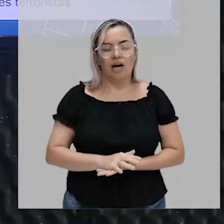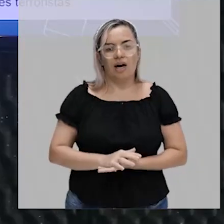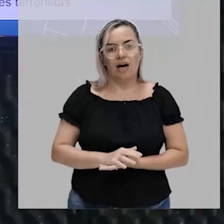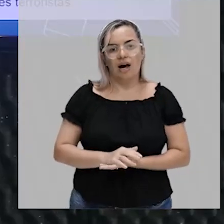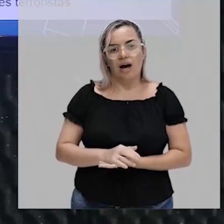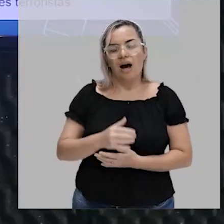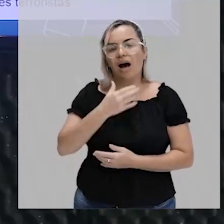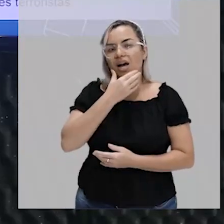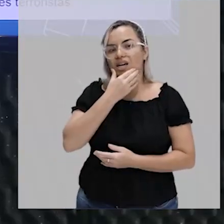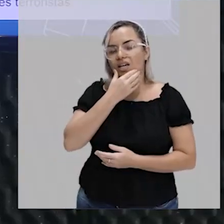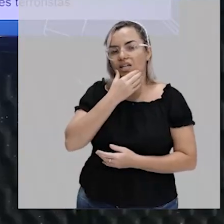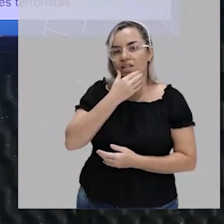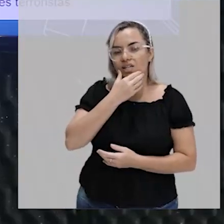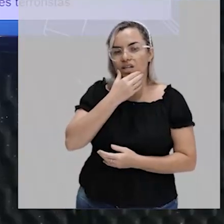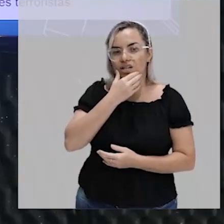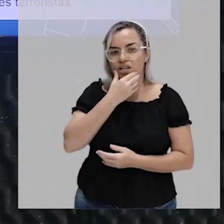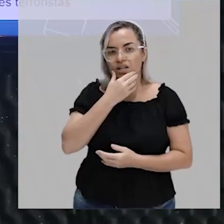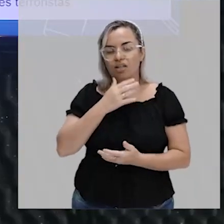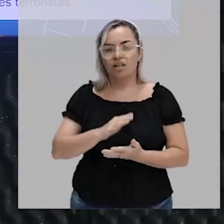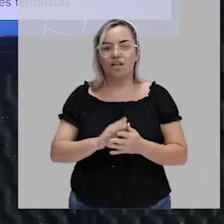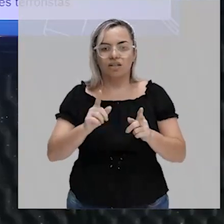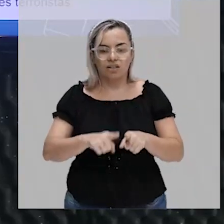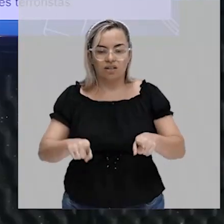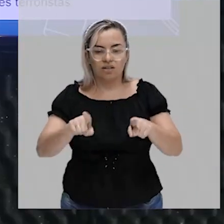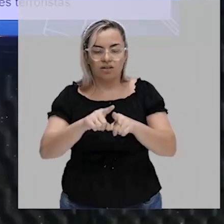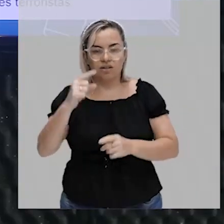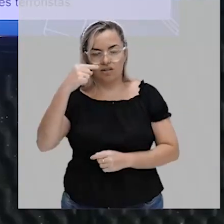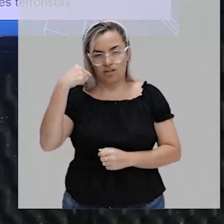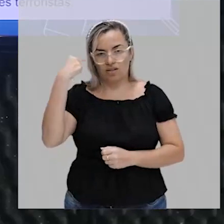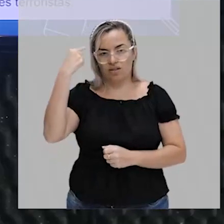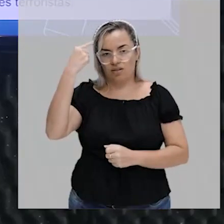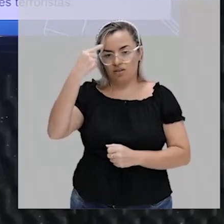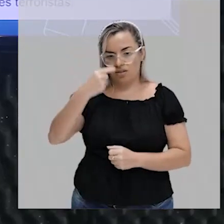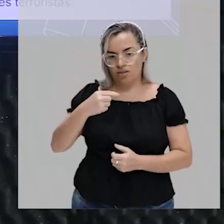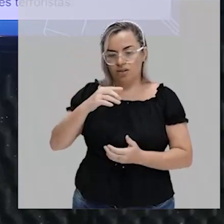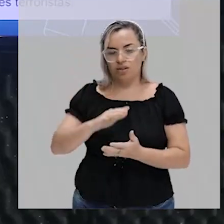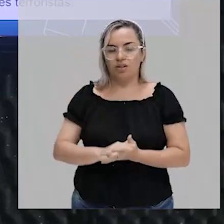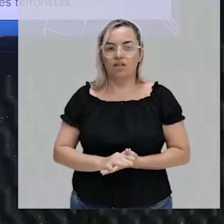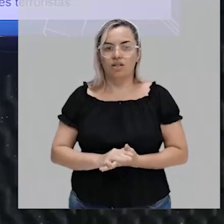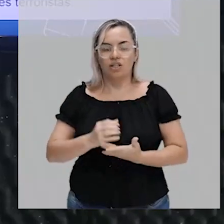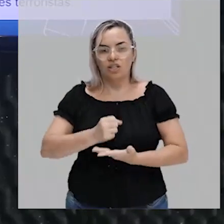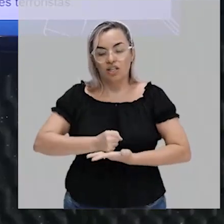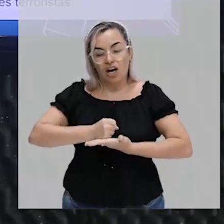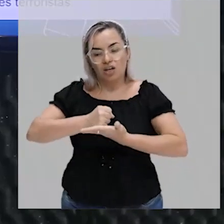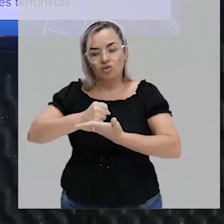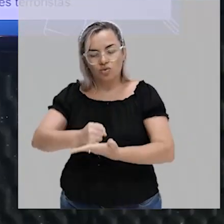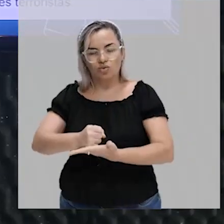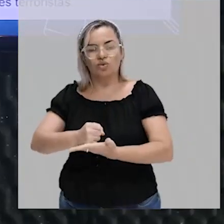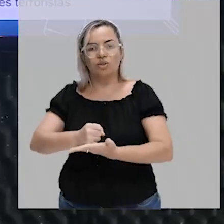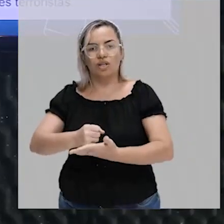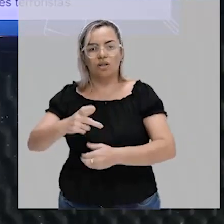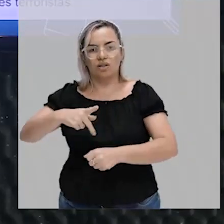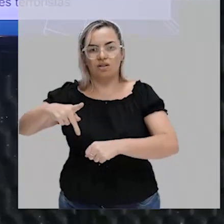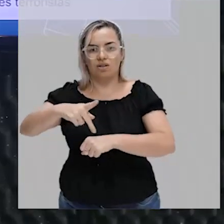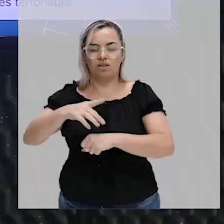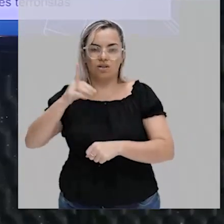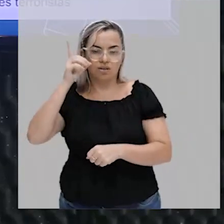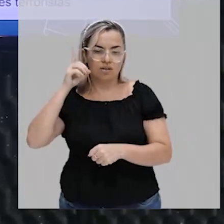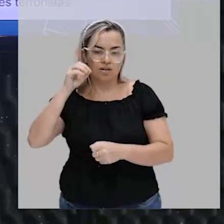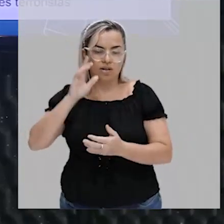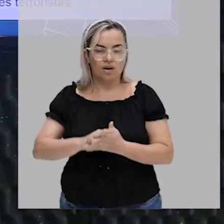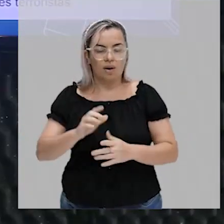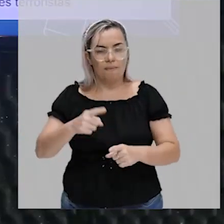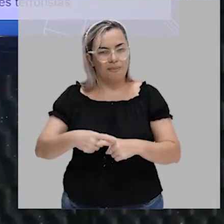vão começar a se tornar um alvo, né, em relação ao terrorismo. Mas ninguém na mesma proporção que esse. E quando a gente fala